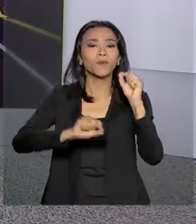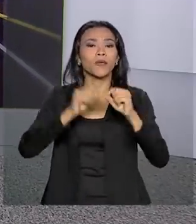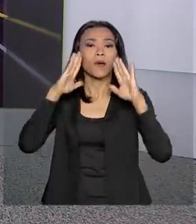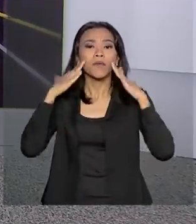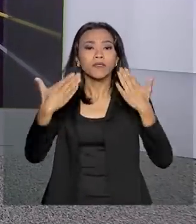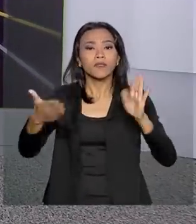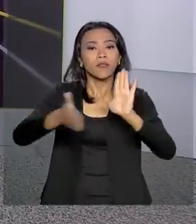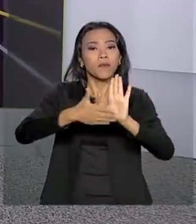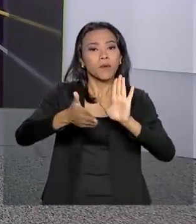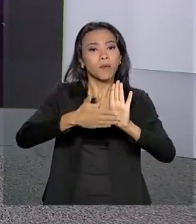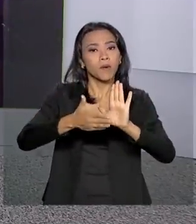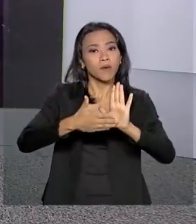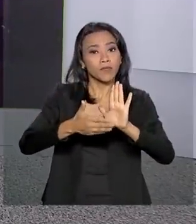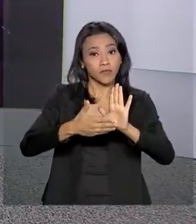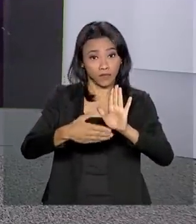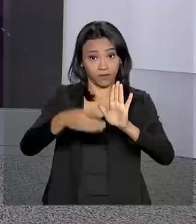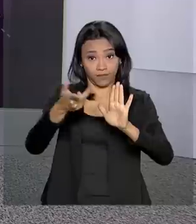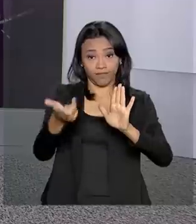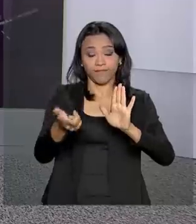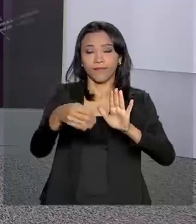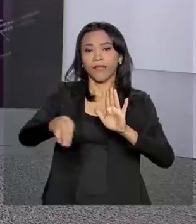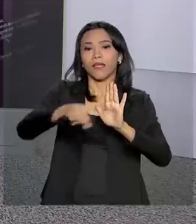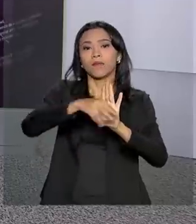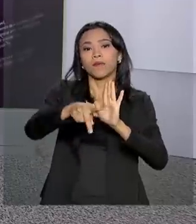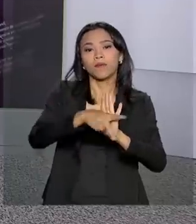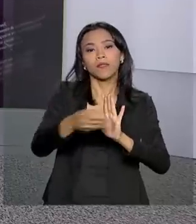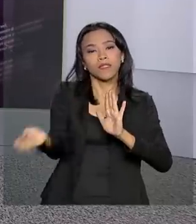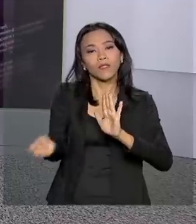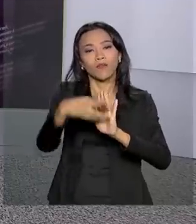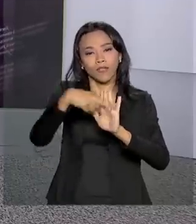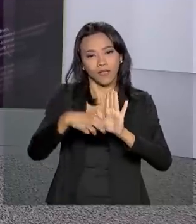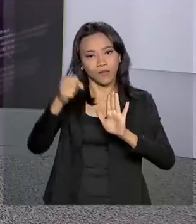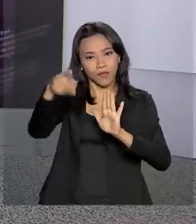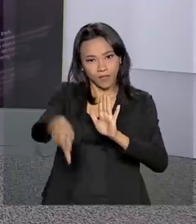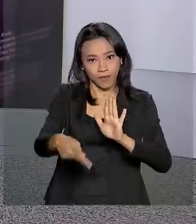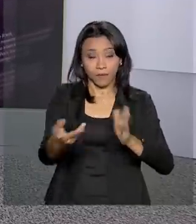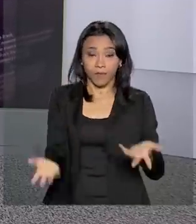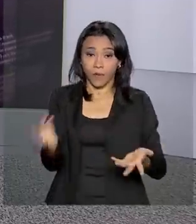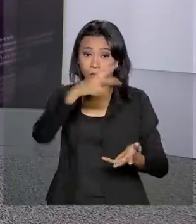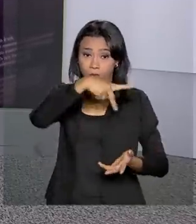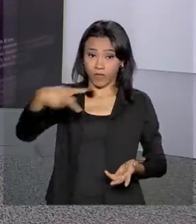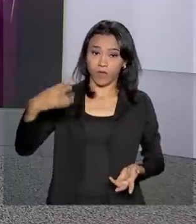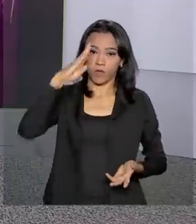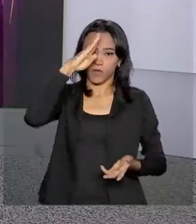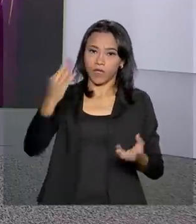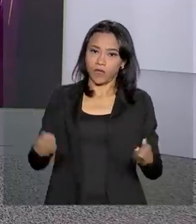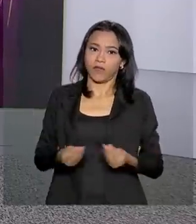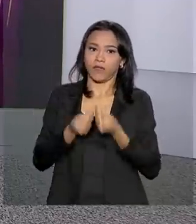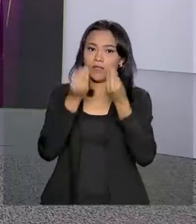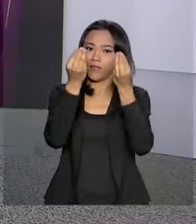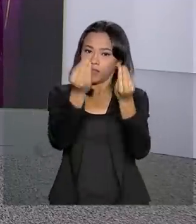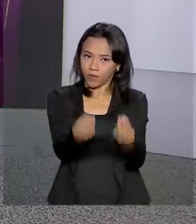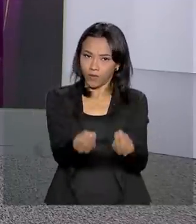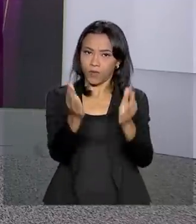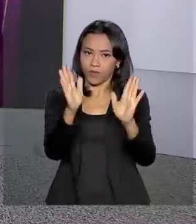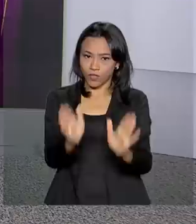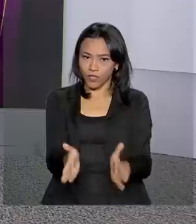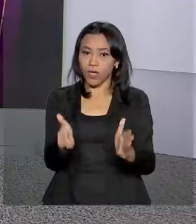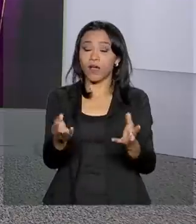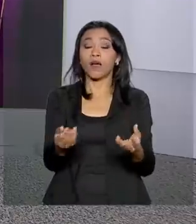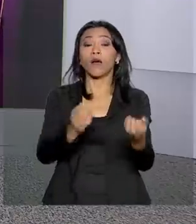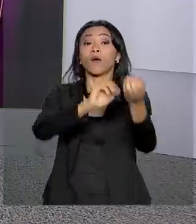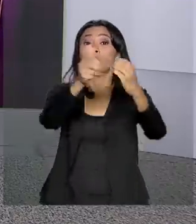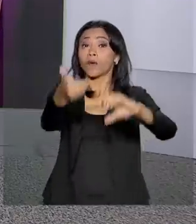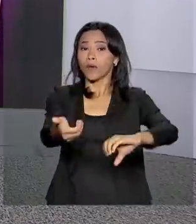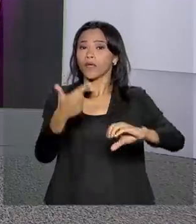da proposta de emenda à Constituição da nova Previdência. O presidente Jair Bolsonaro entregou a proposta, como nós vimos, ao Congresso